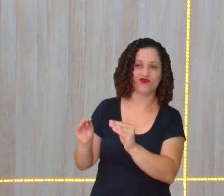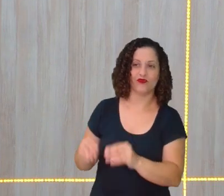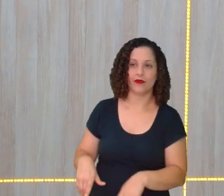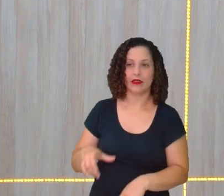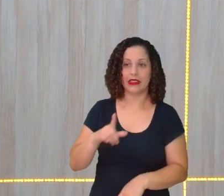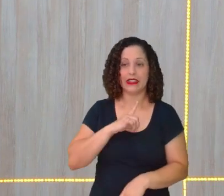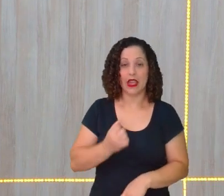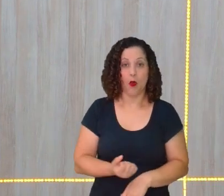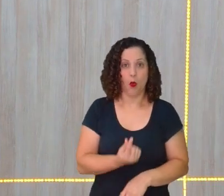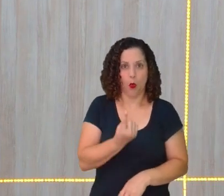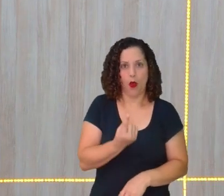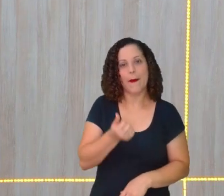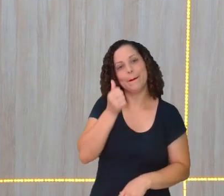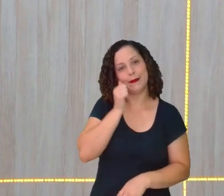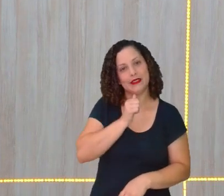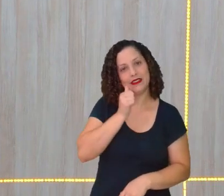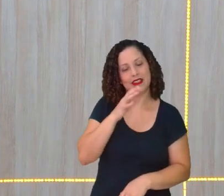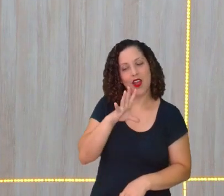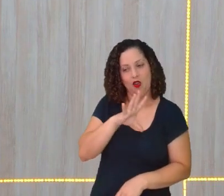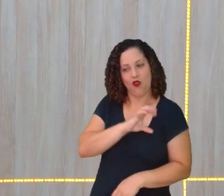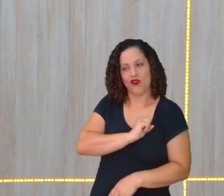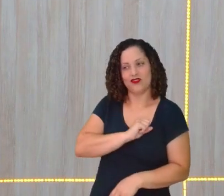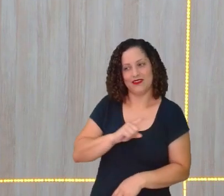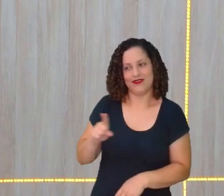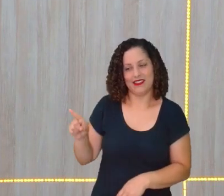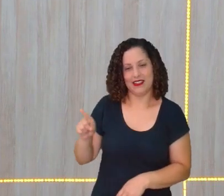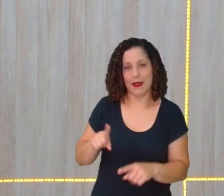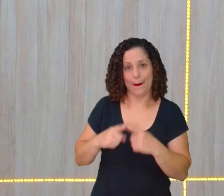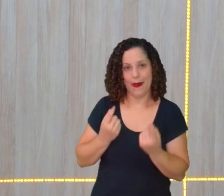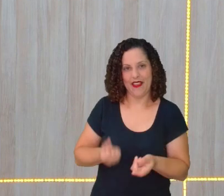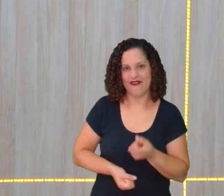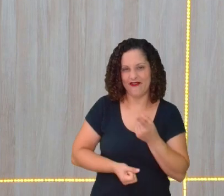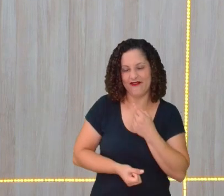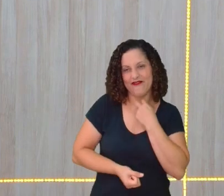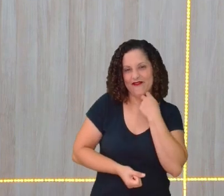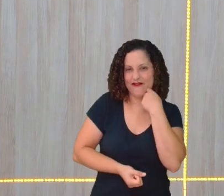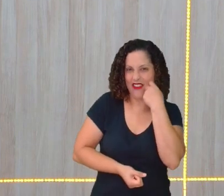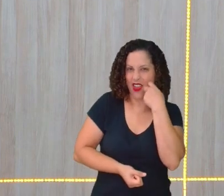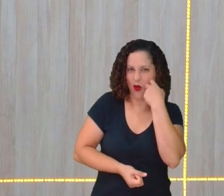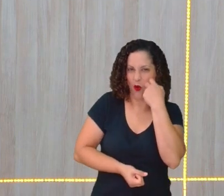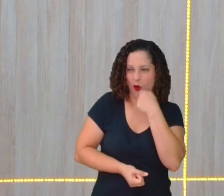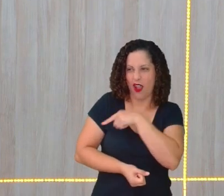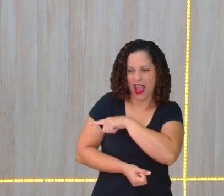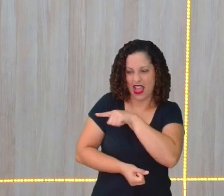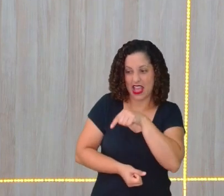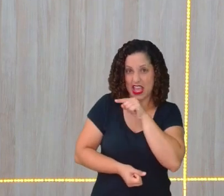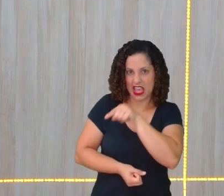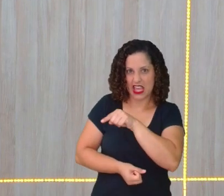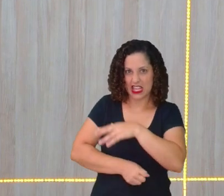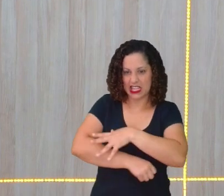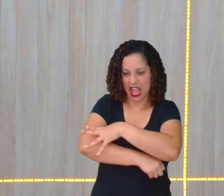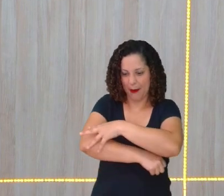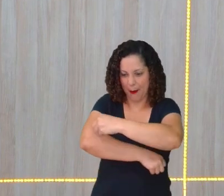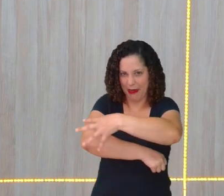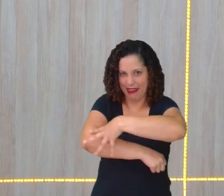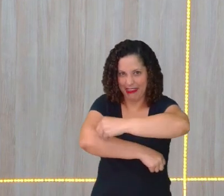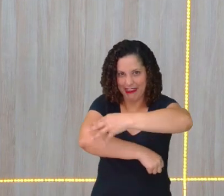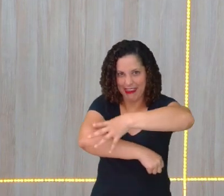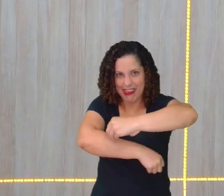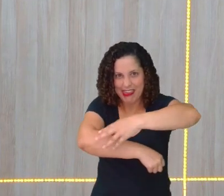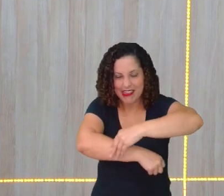que gostava muito dele, mas ficou com vergonha, porque ele tinha mais pelo e a cor diferente,